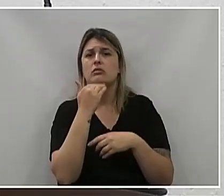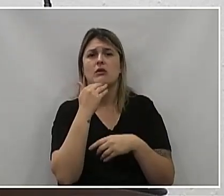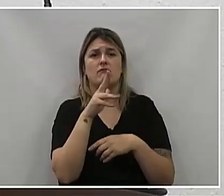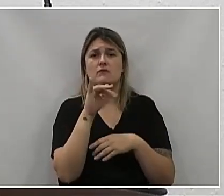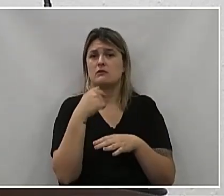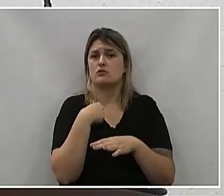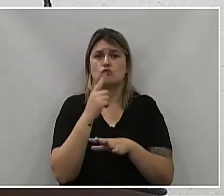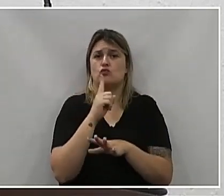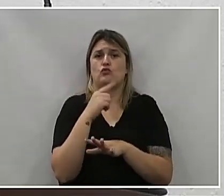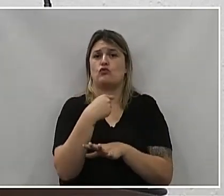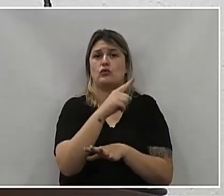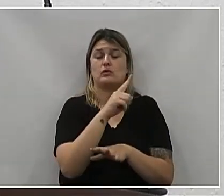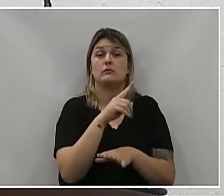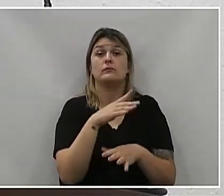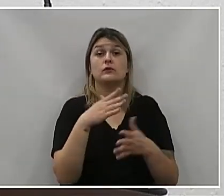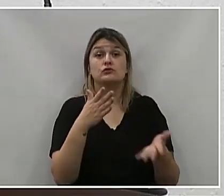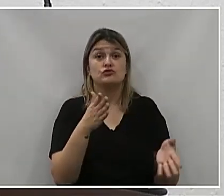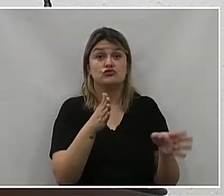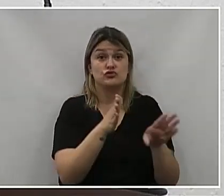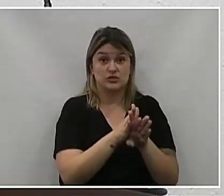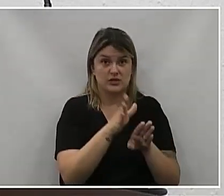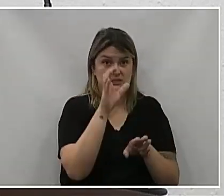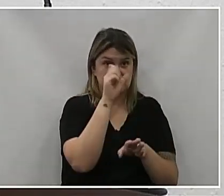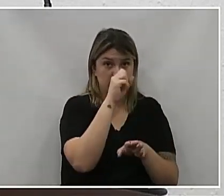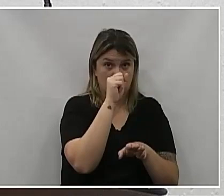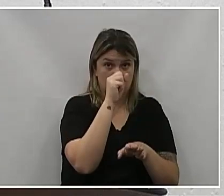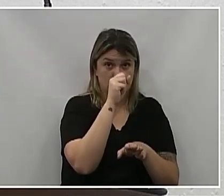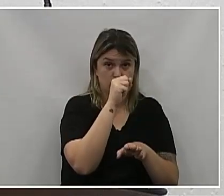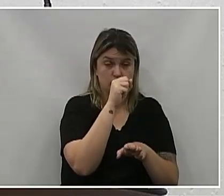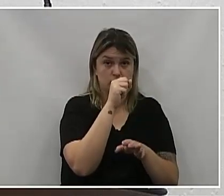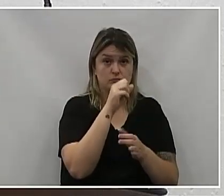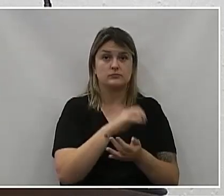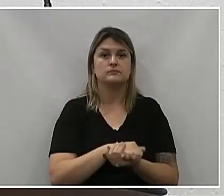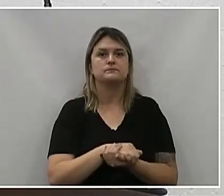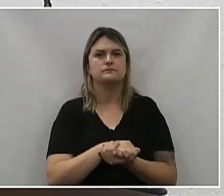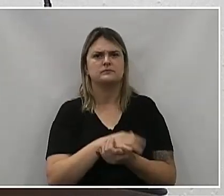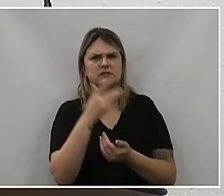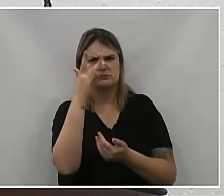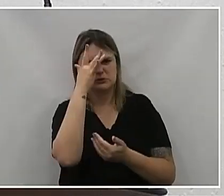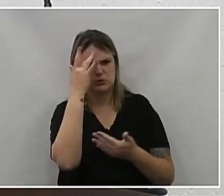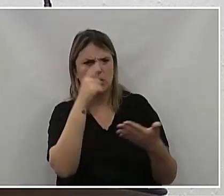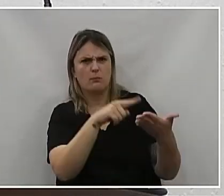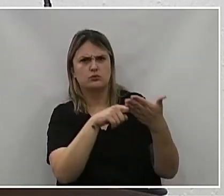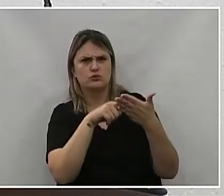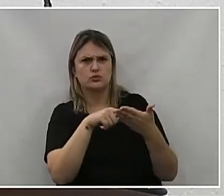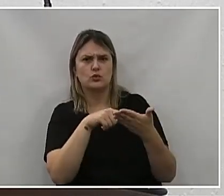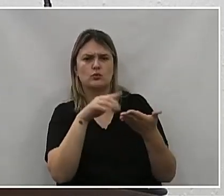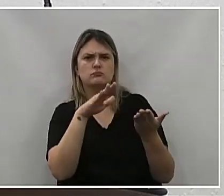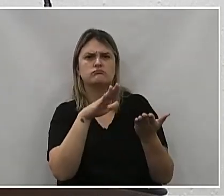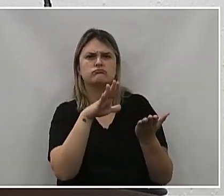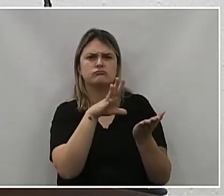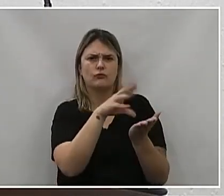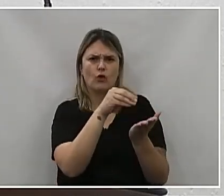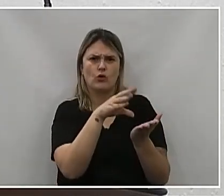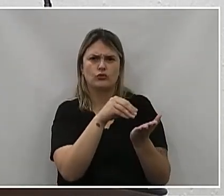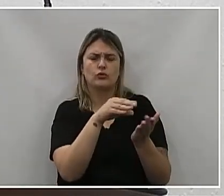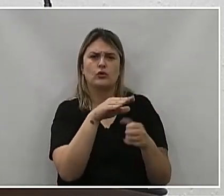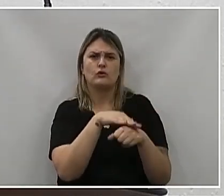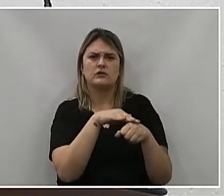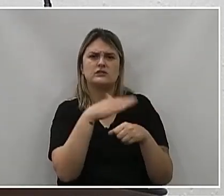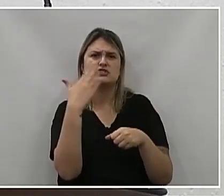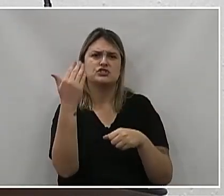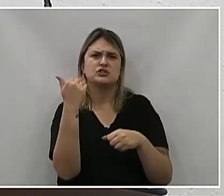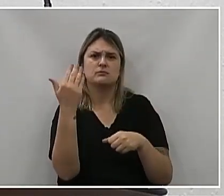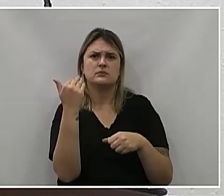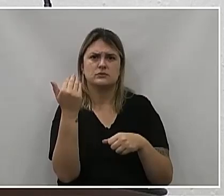eu acabei não indo. Quando eu cheguei na reunião, sábado agora na reunião, as pessoas me mostraram os prints de conversas de pessoas me